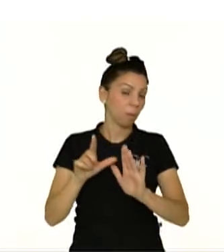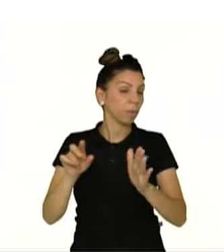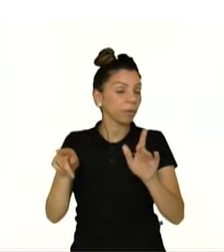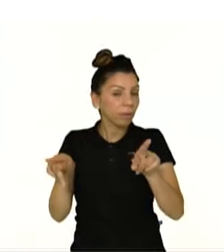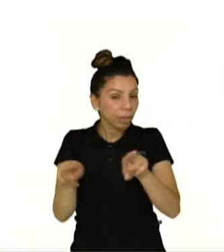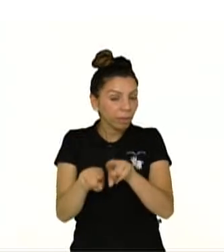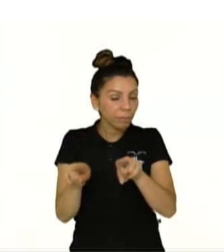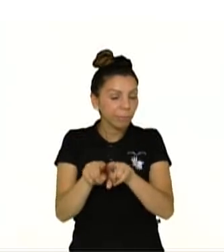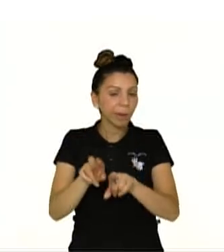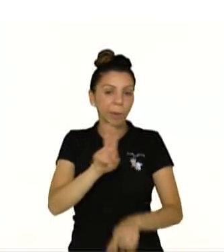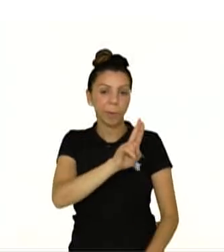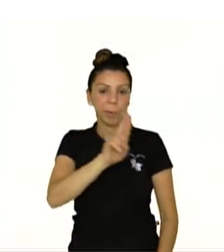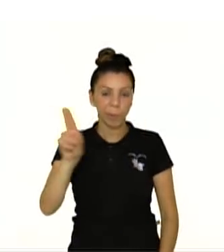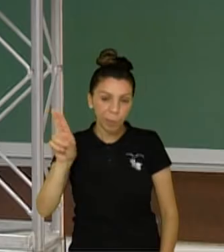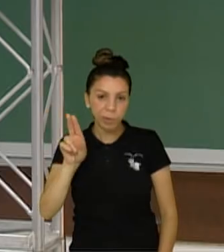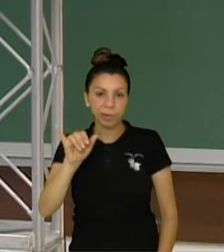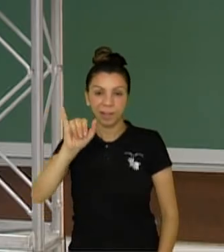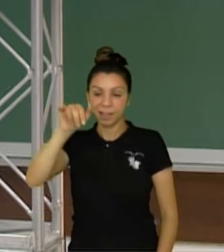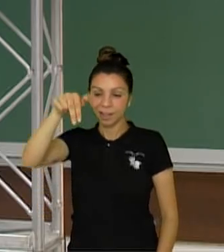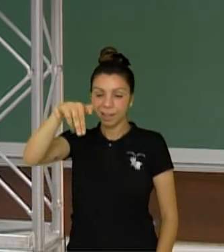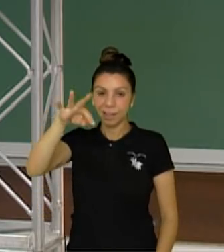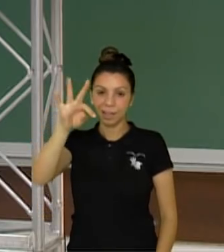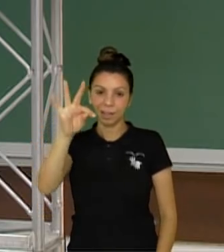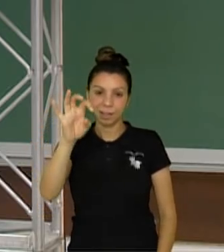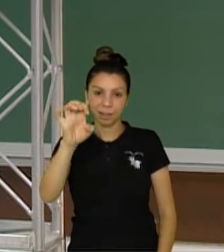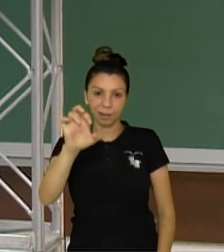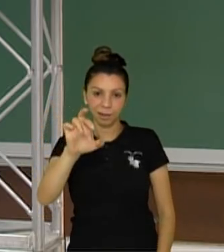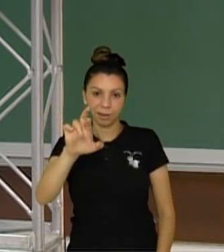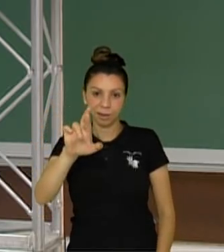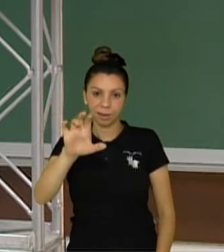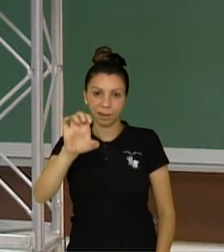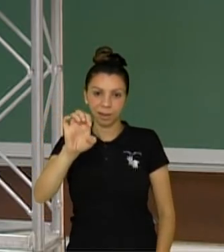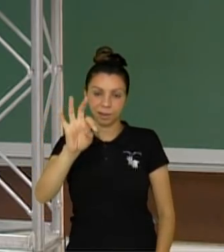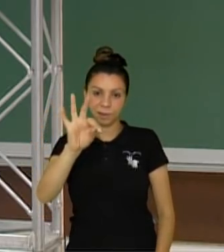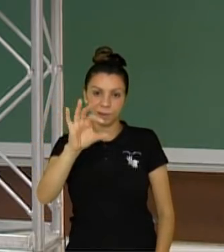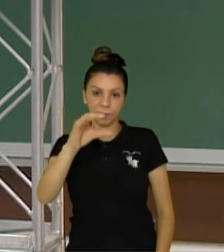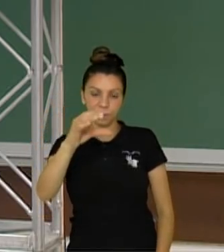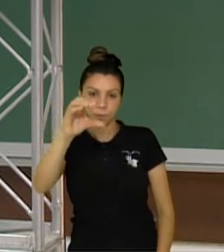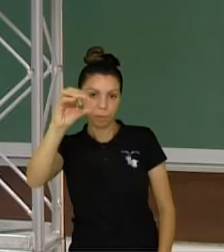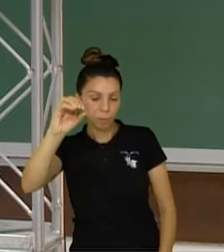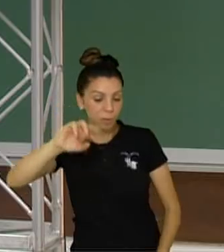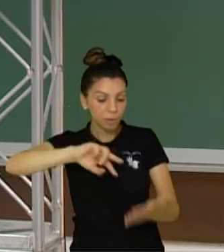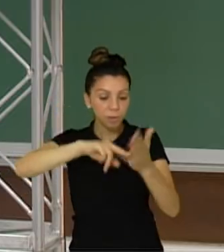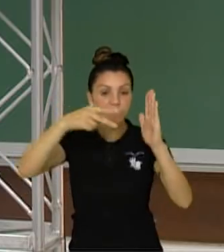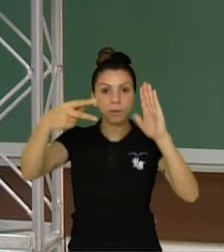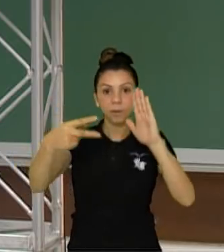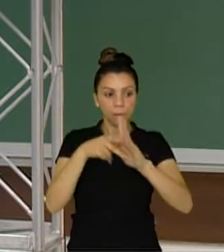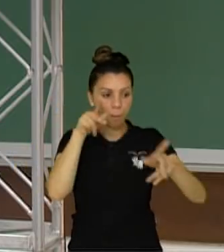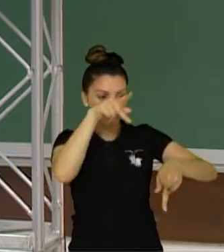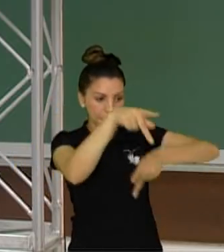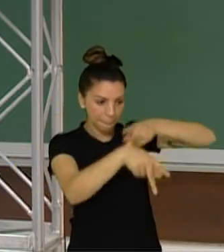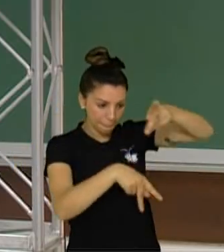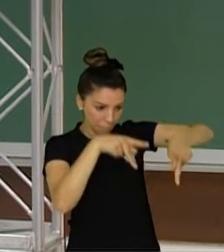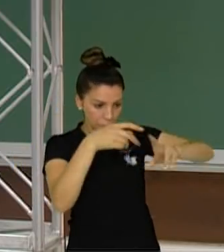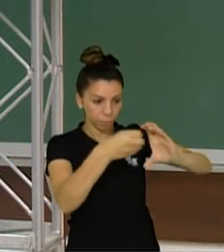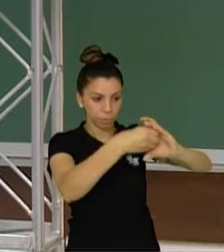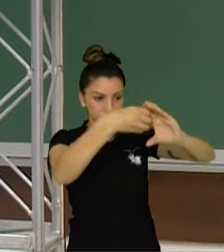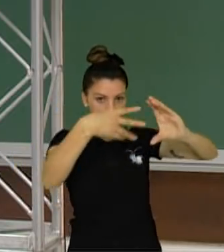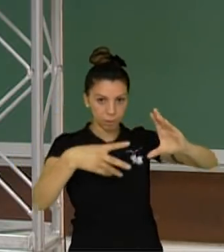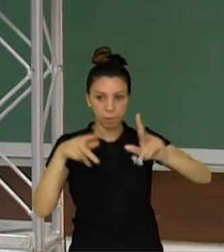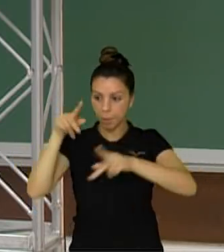interétnico, ou contato interétnico, para dizer o quê? Quando povos de características diferentes, de